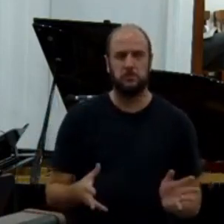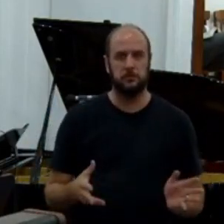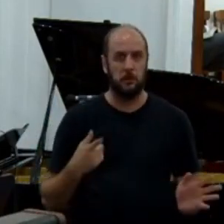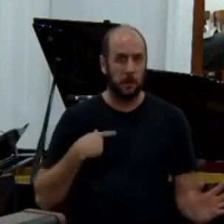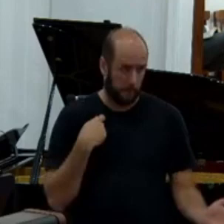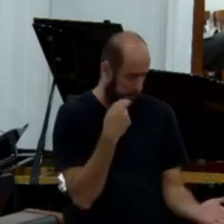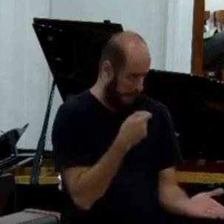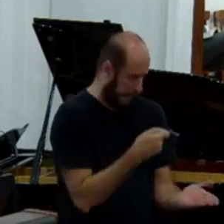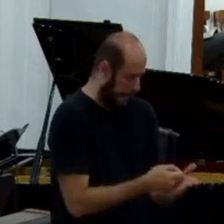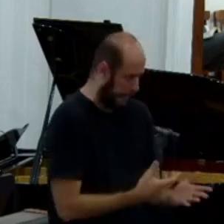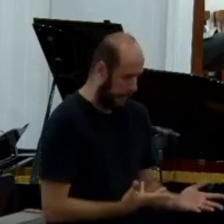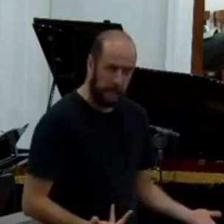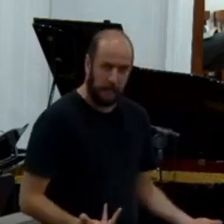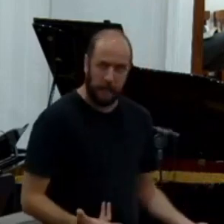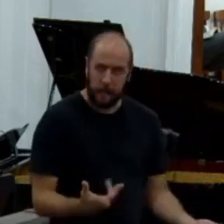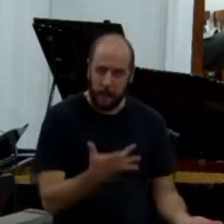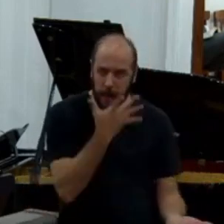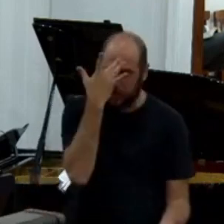consumidor.